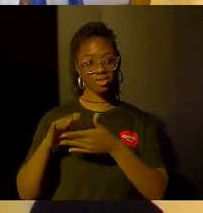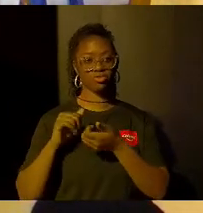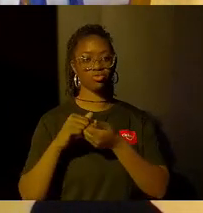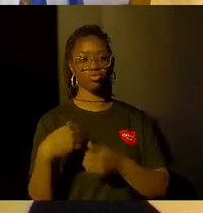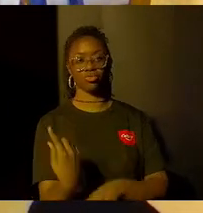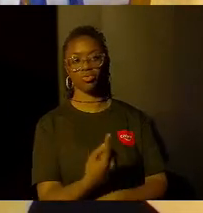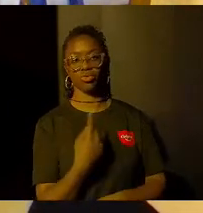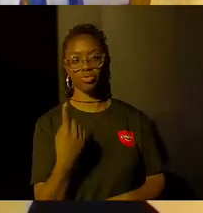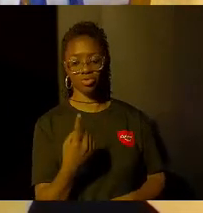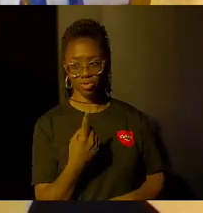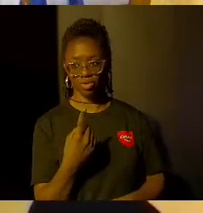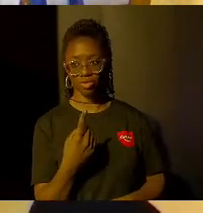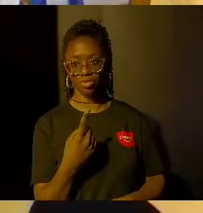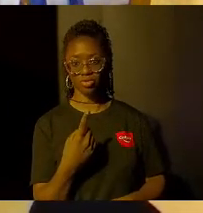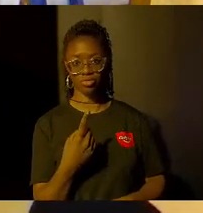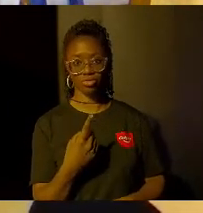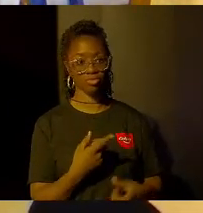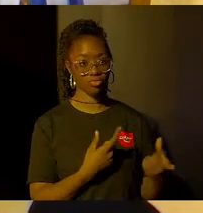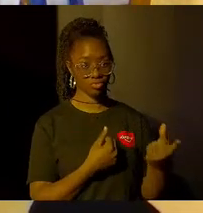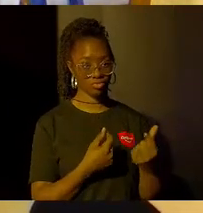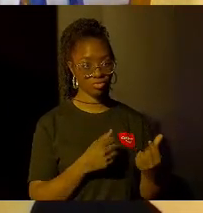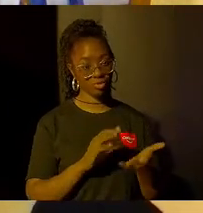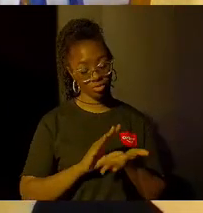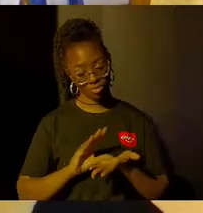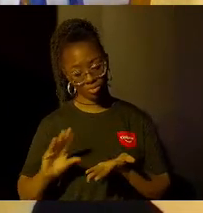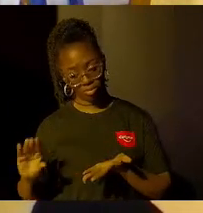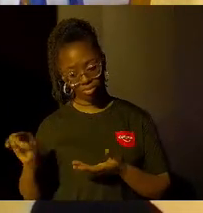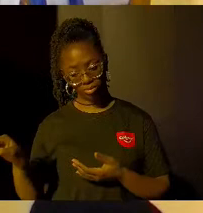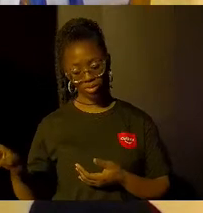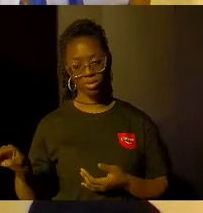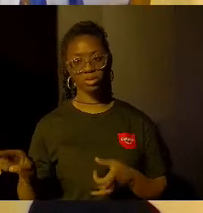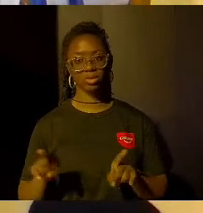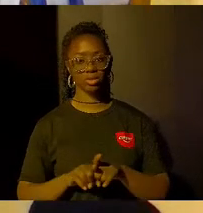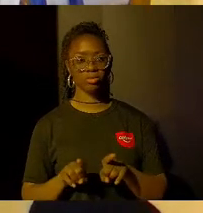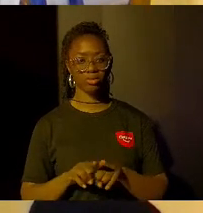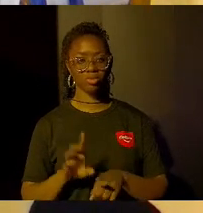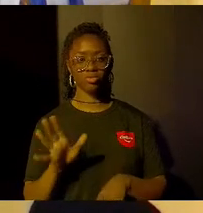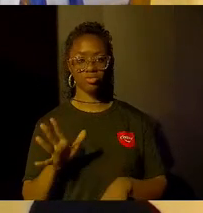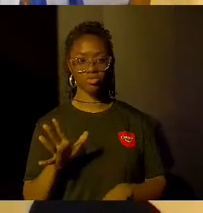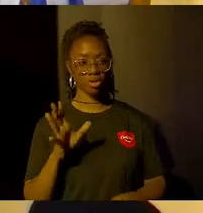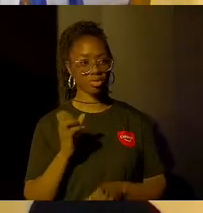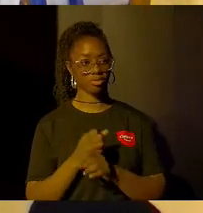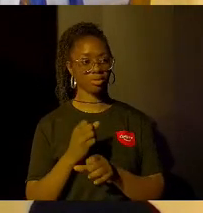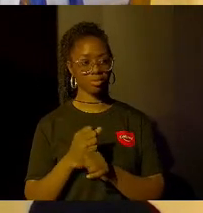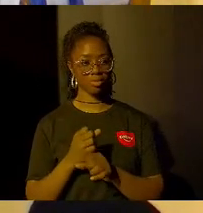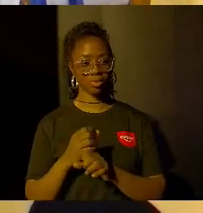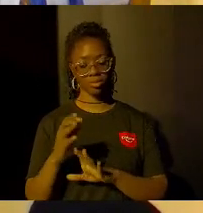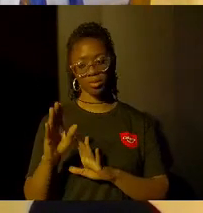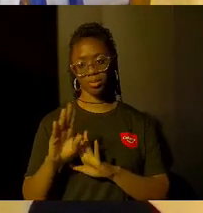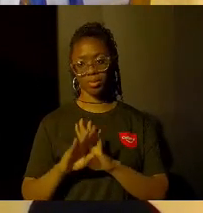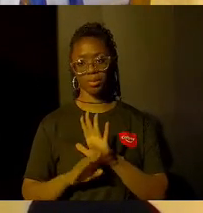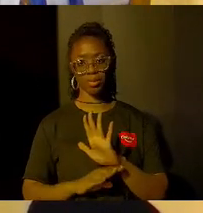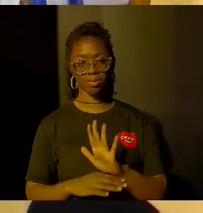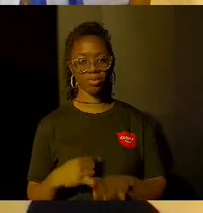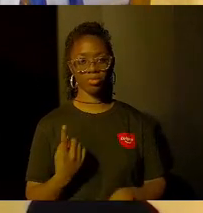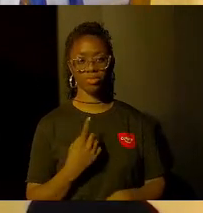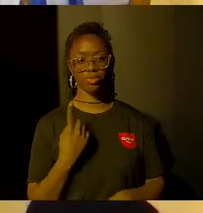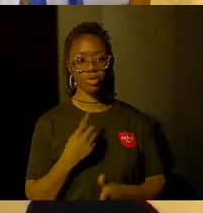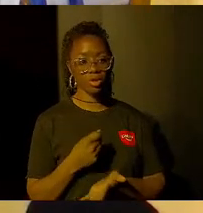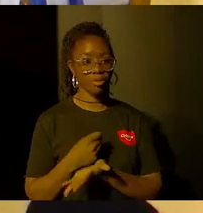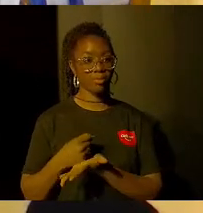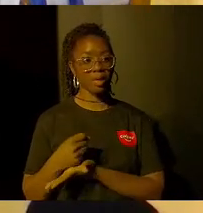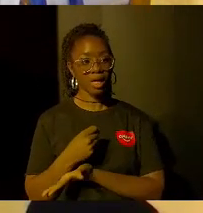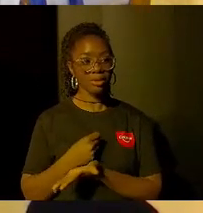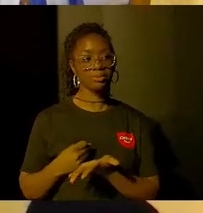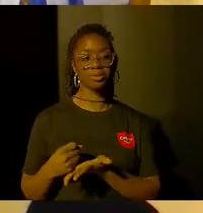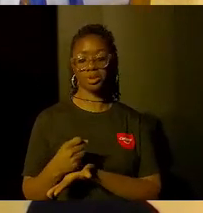gente parte do nosso cachê vai para Terezinha já tá contado no nosso orçamento para ela que é o mínimo